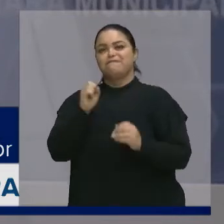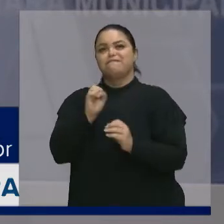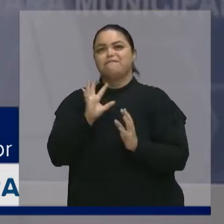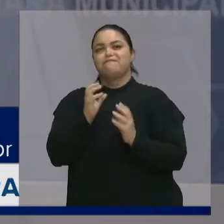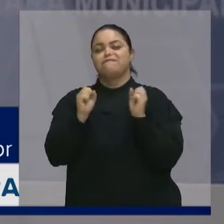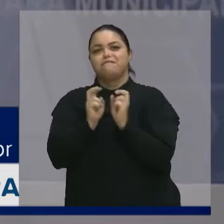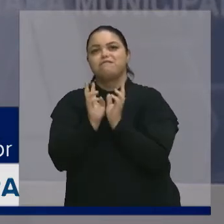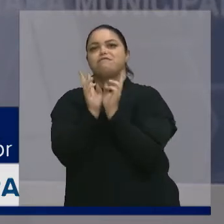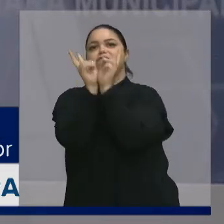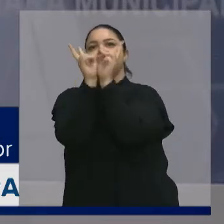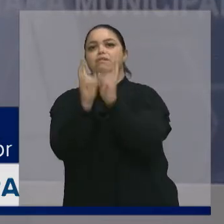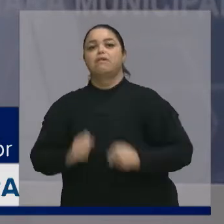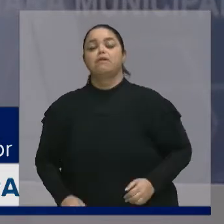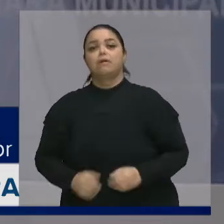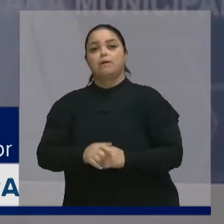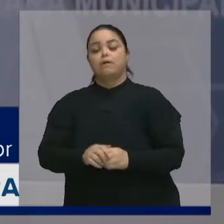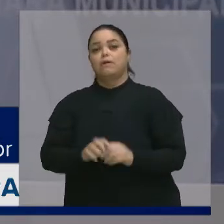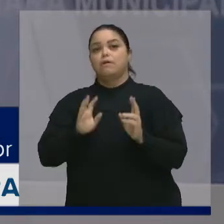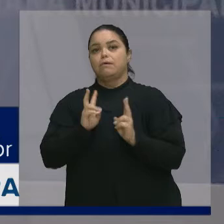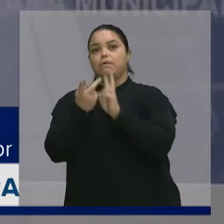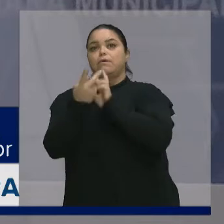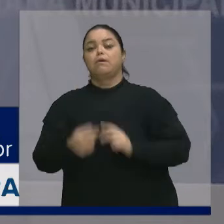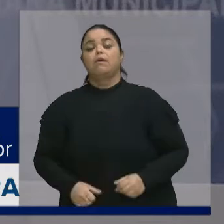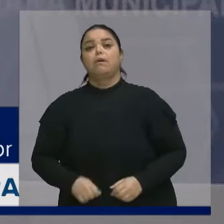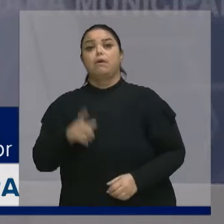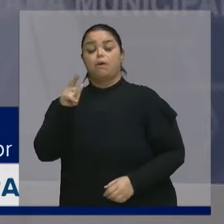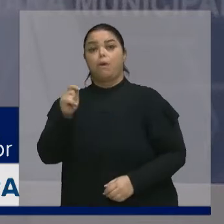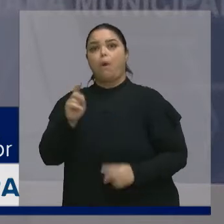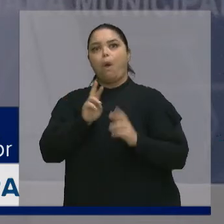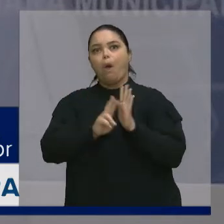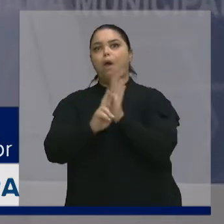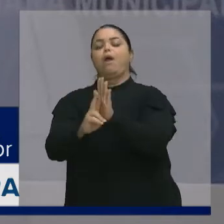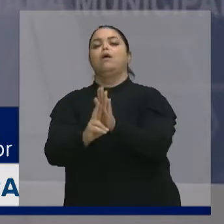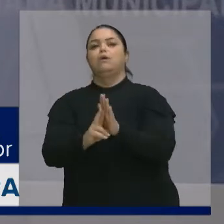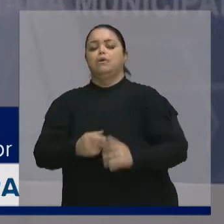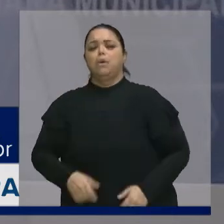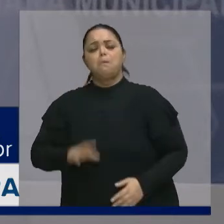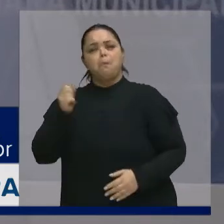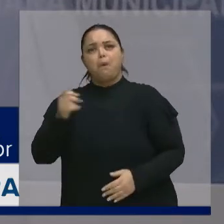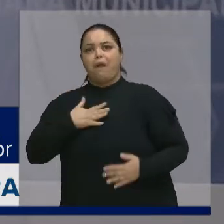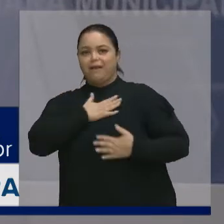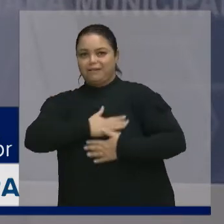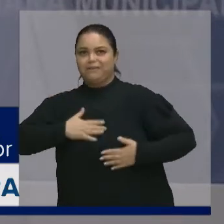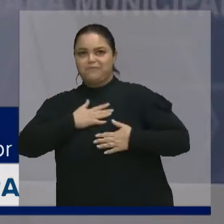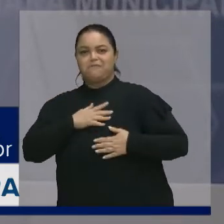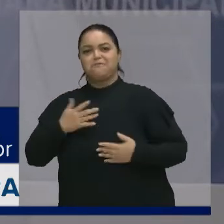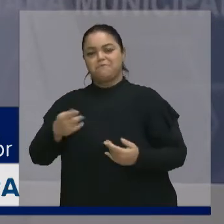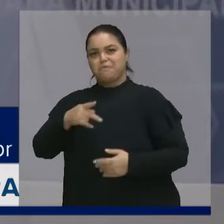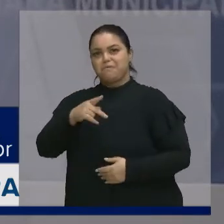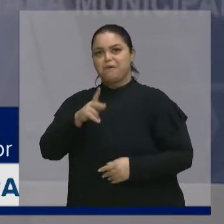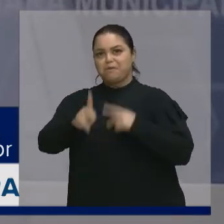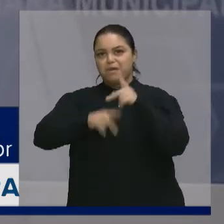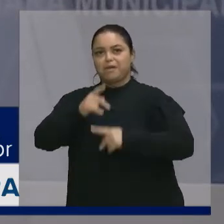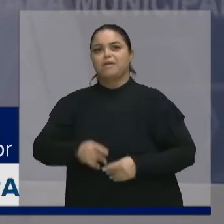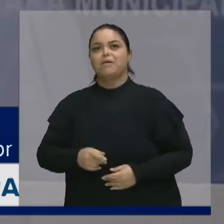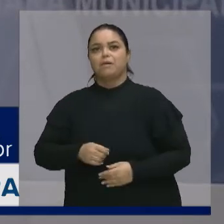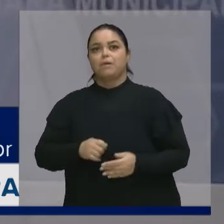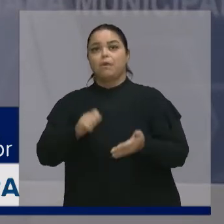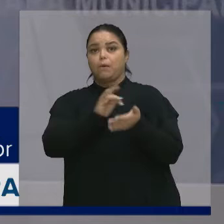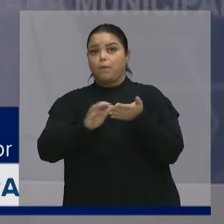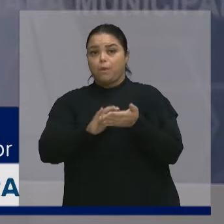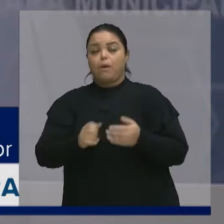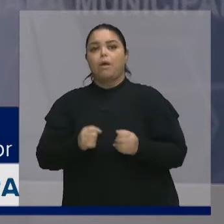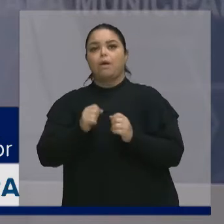agosto de 2020. Carlos se tornou a referência de competência e carisma com o público. Foi editor e apresentador